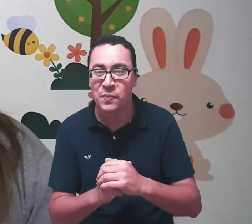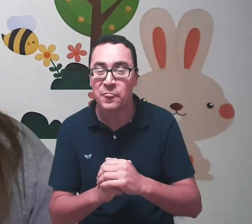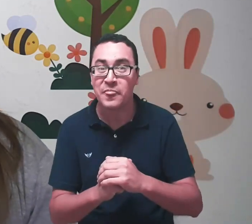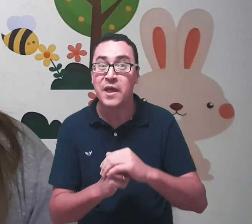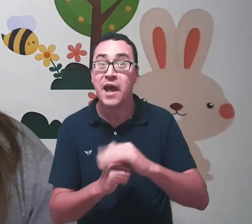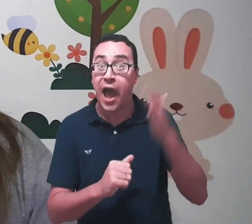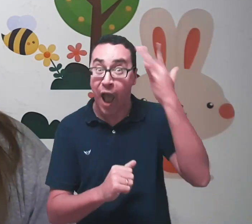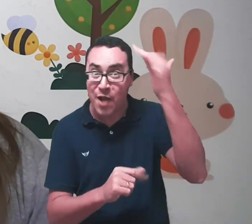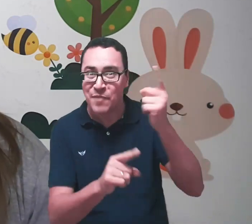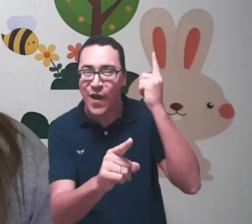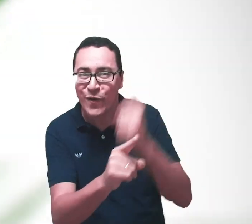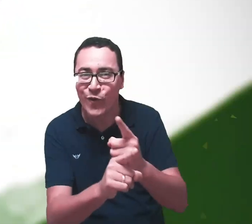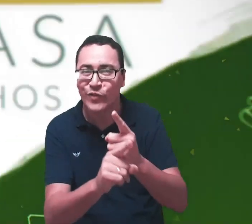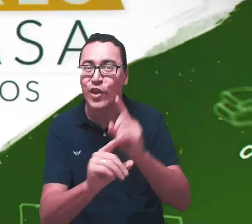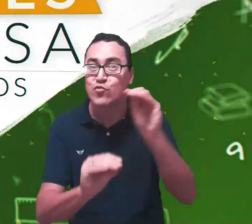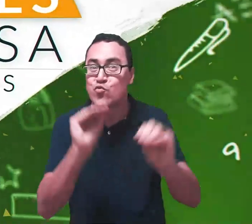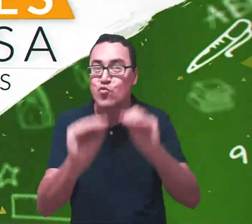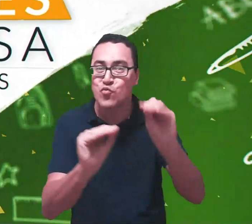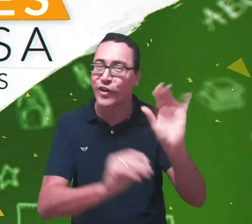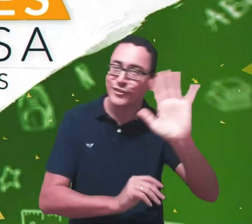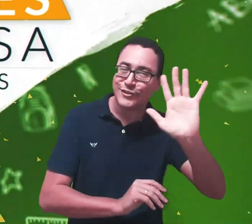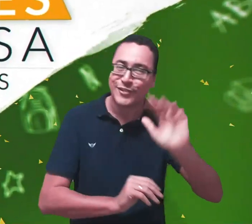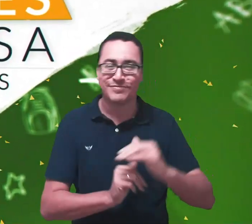grande beijo. Tchau, tchau!